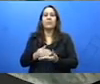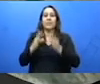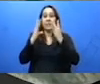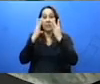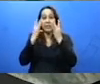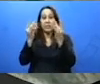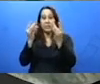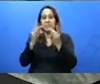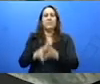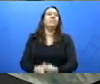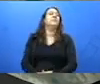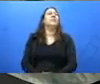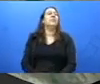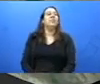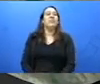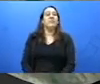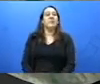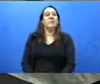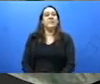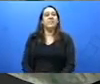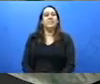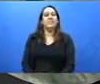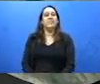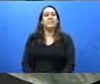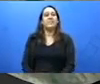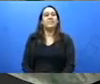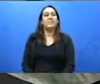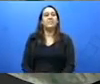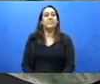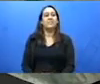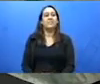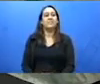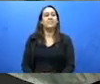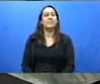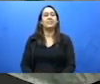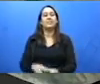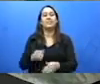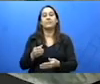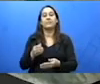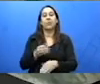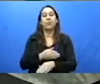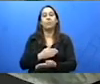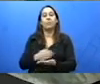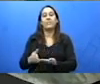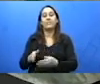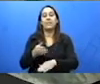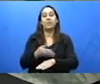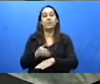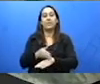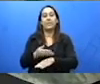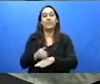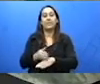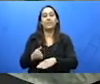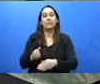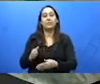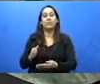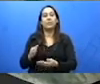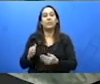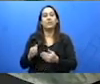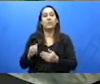sua atenção. E para começar bem a nossa aula, vamos lá com o nosso Treinando a